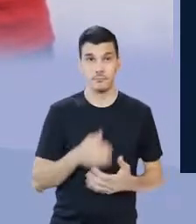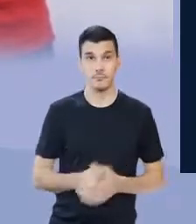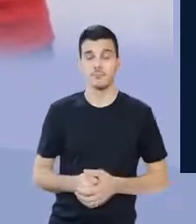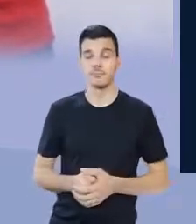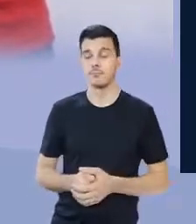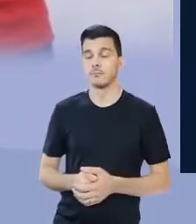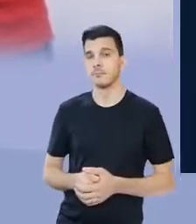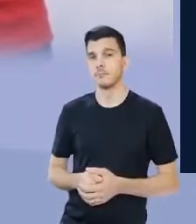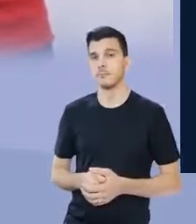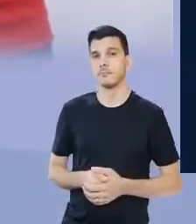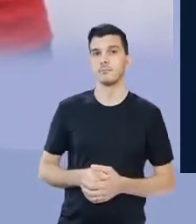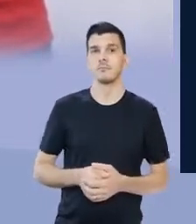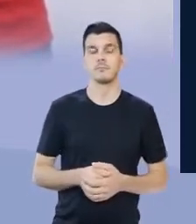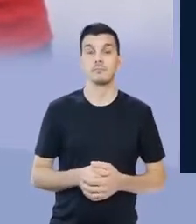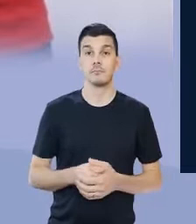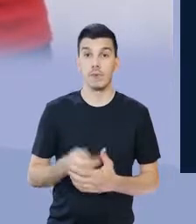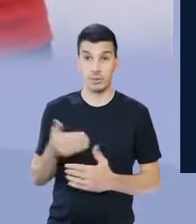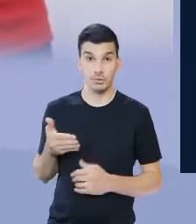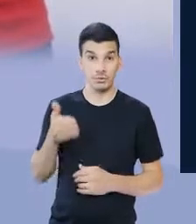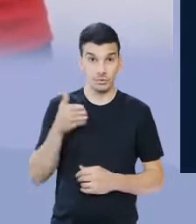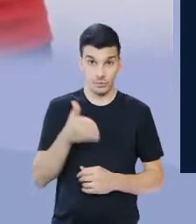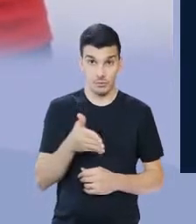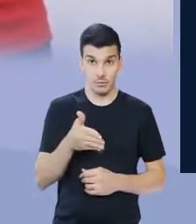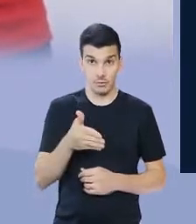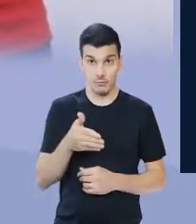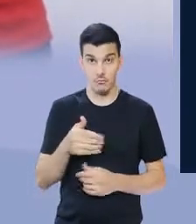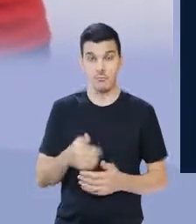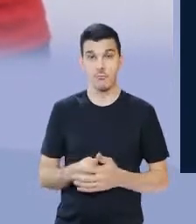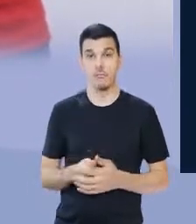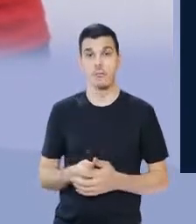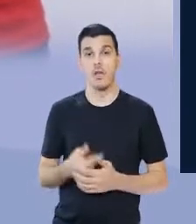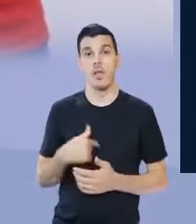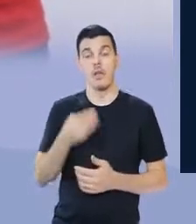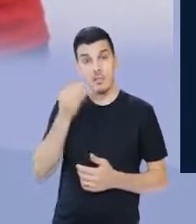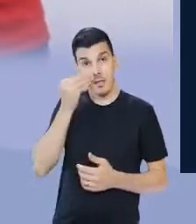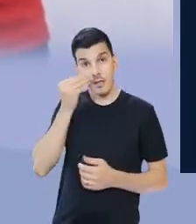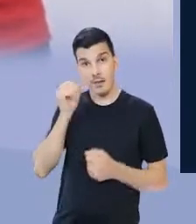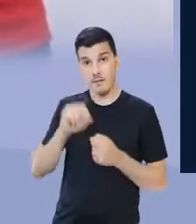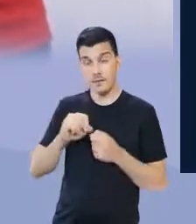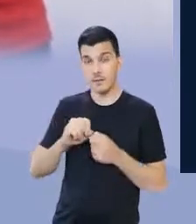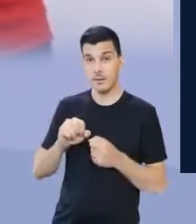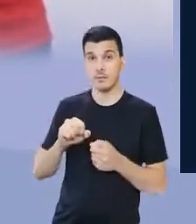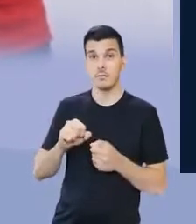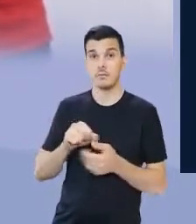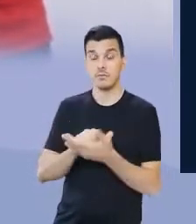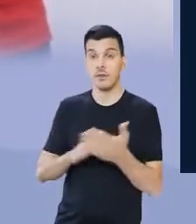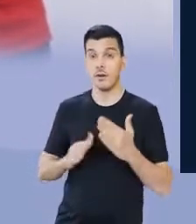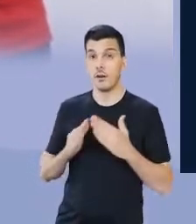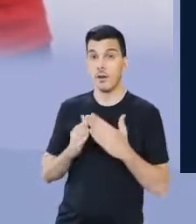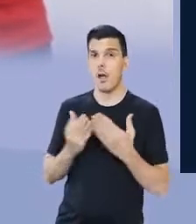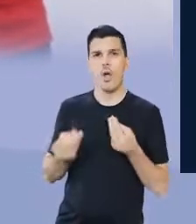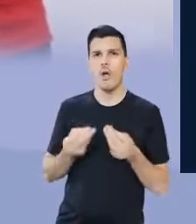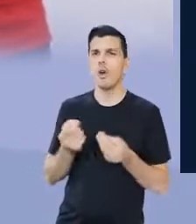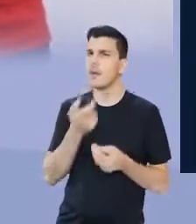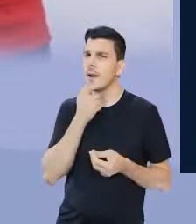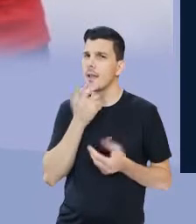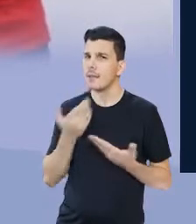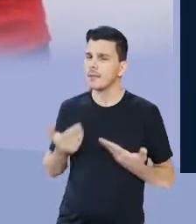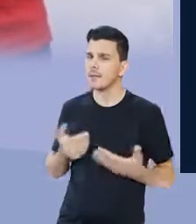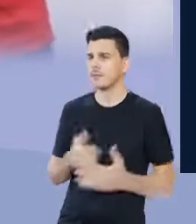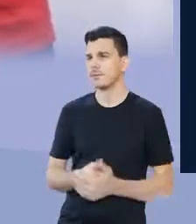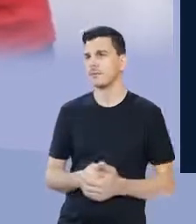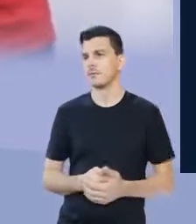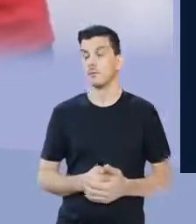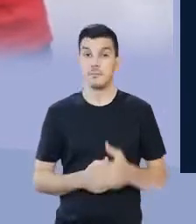ela chegou, eu estava tentando fazer minha tarefa de casa. Como é que é isso em inglês? When she